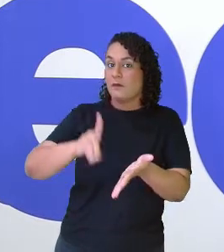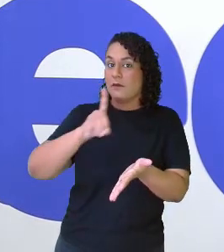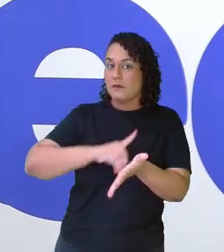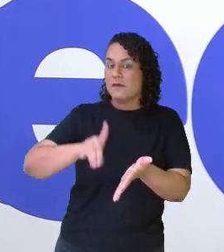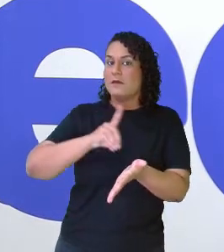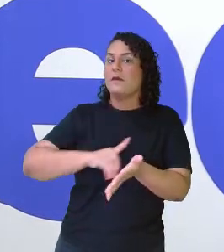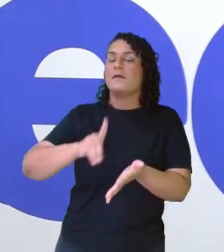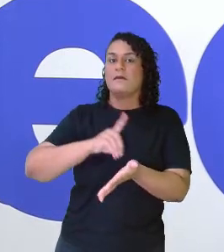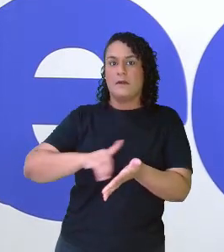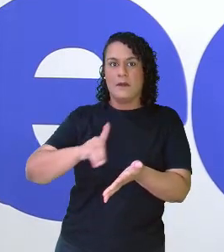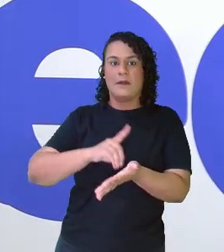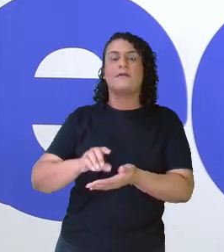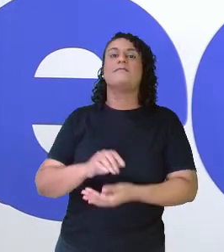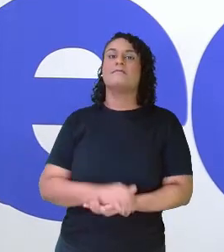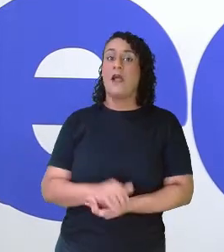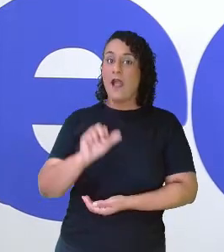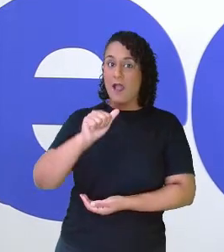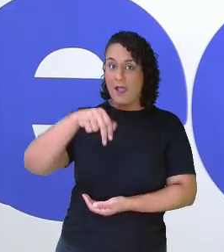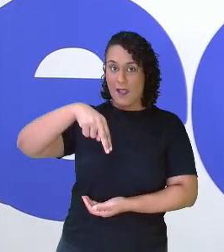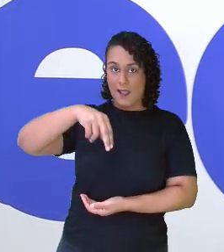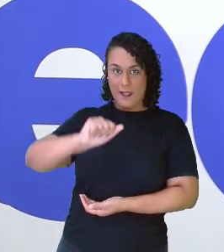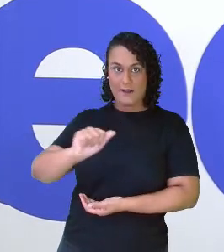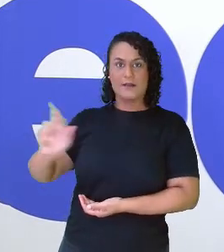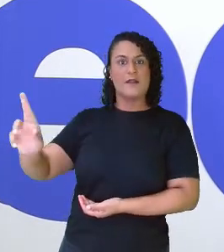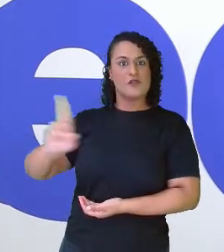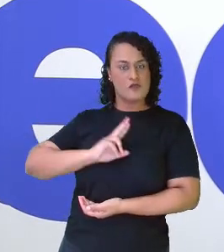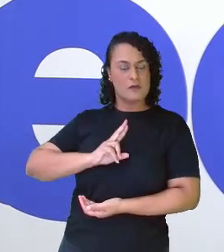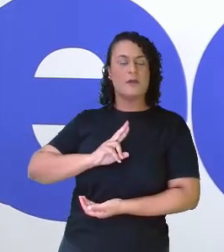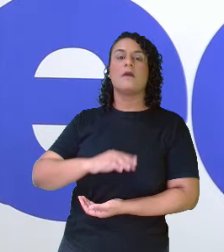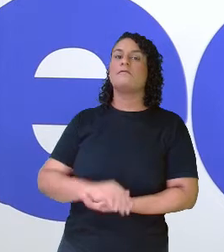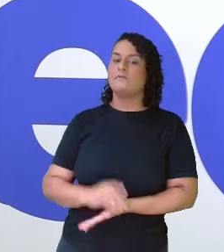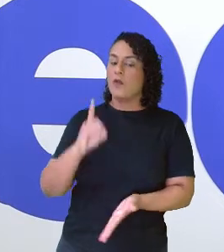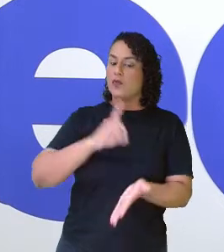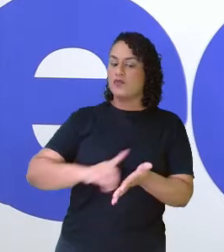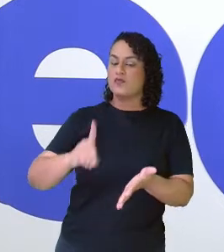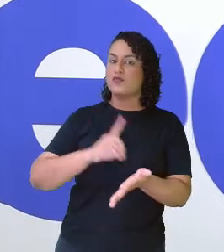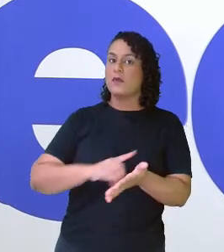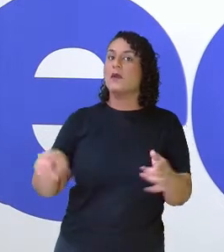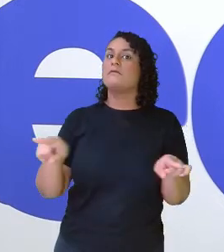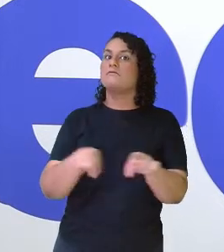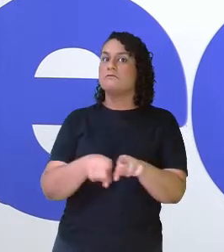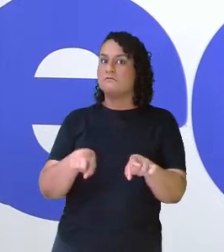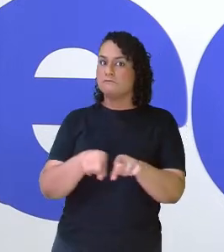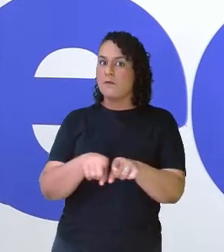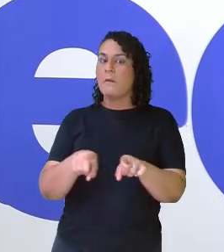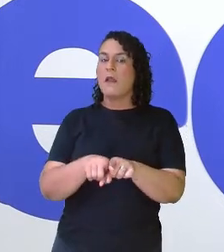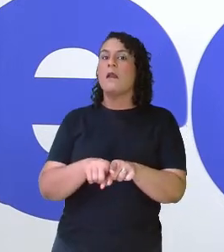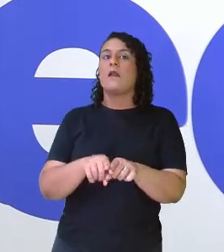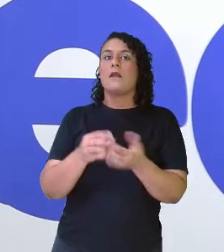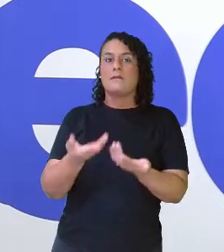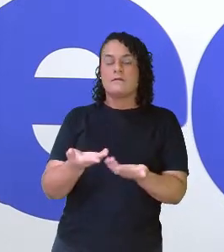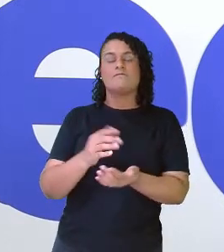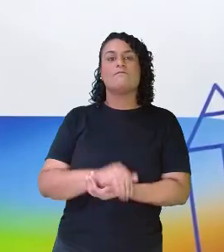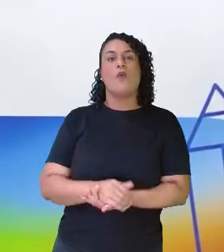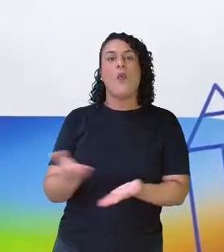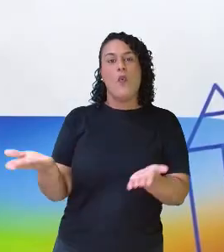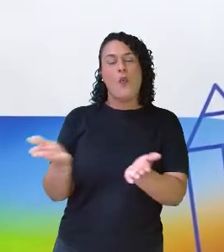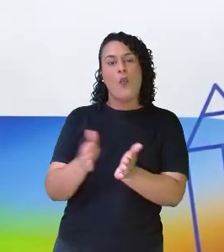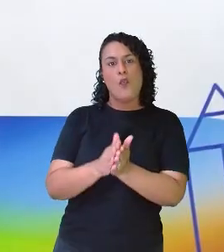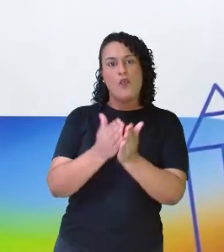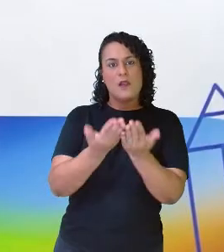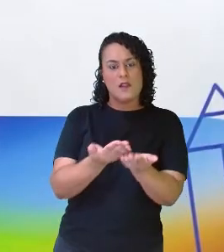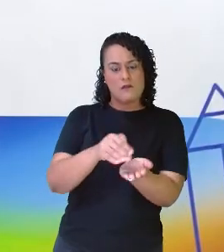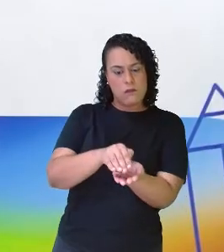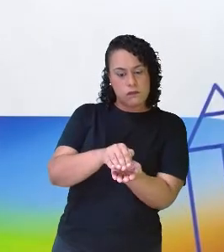foi assim que a Ana colocou, viu? Ela disse que é no dicionário e enciclopédia, olha para isso. Olha, Ana, muito bom, Ana,